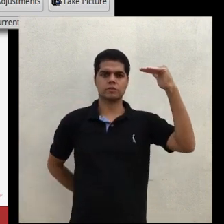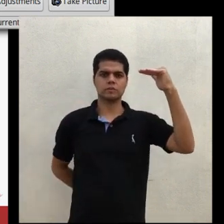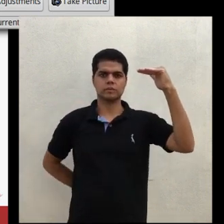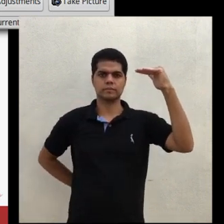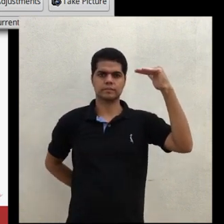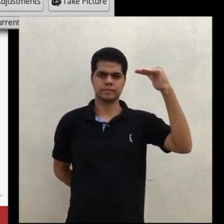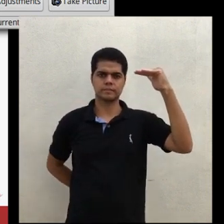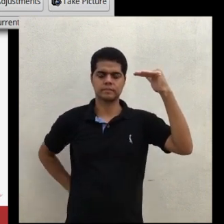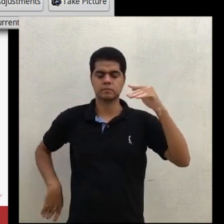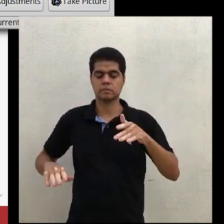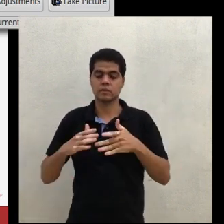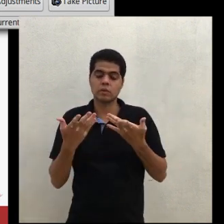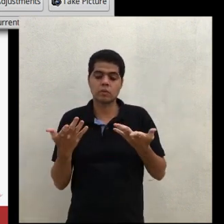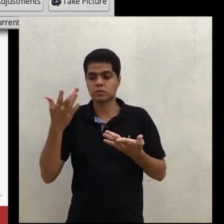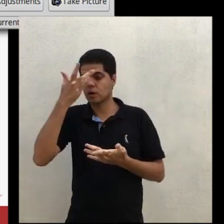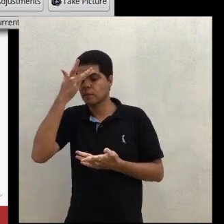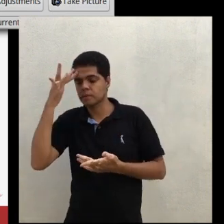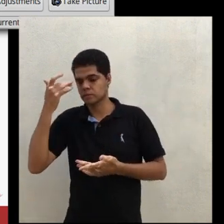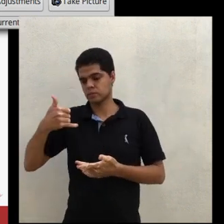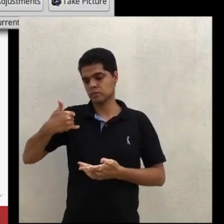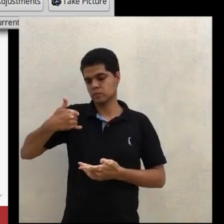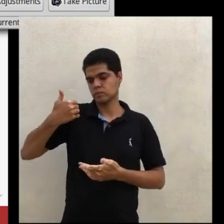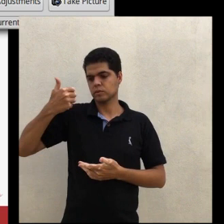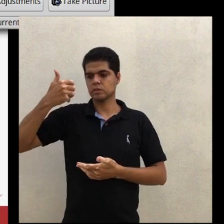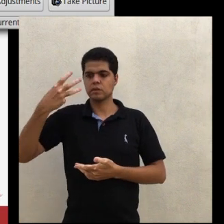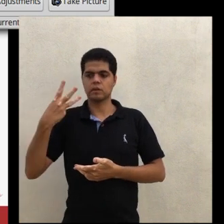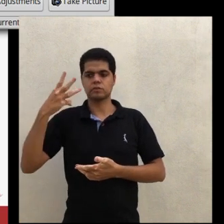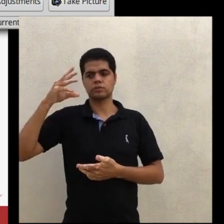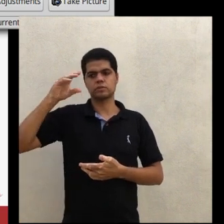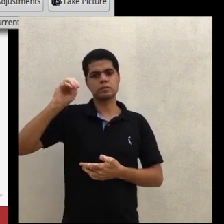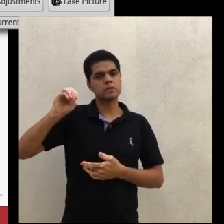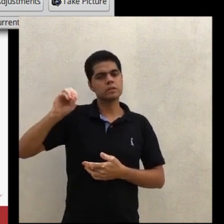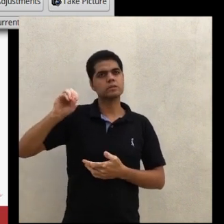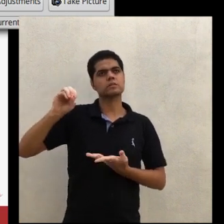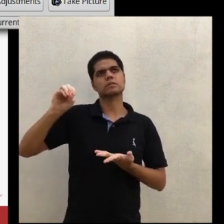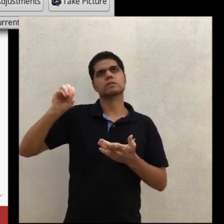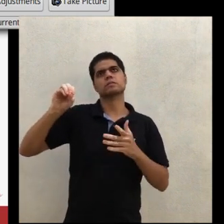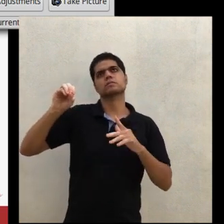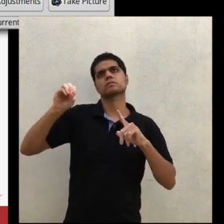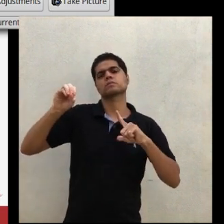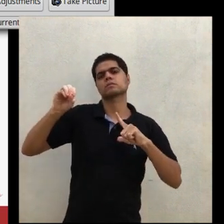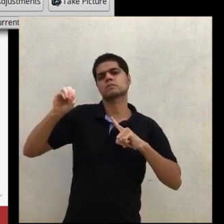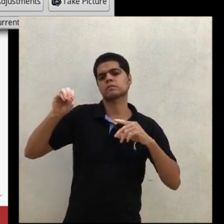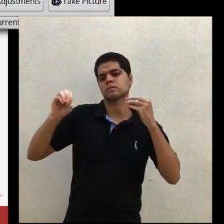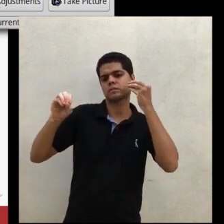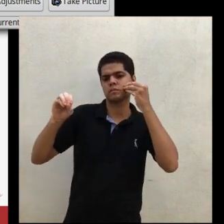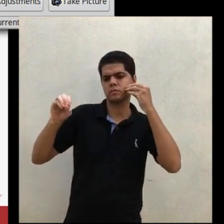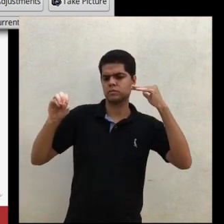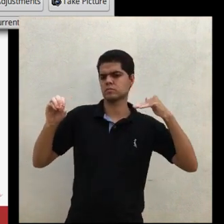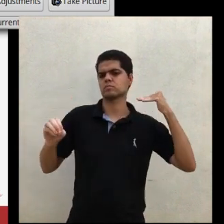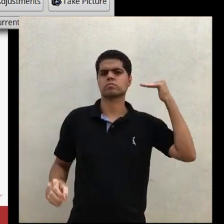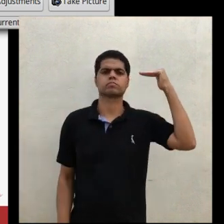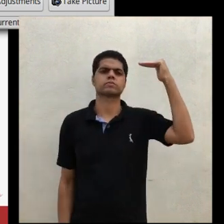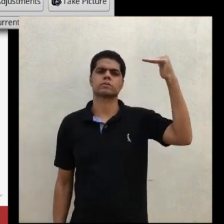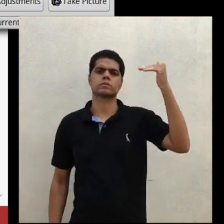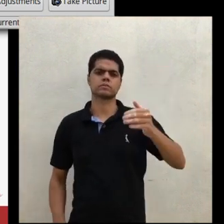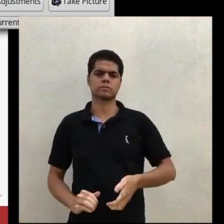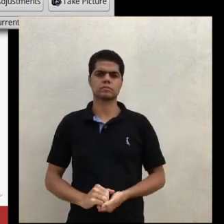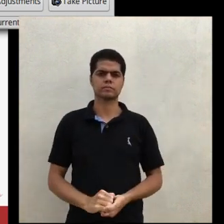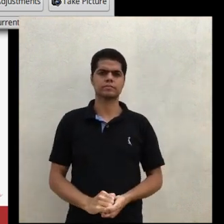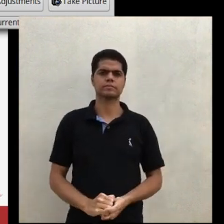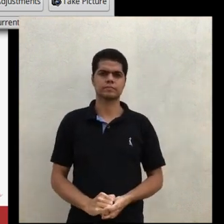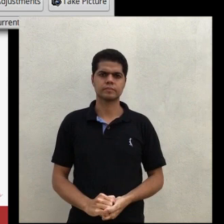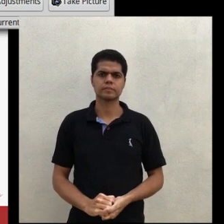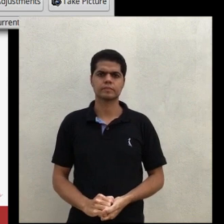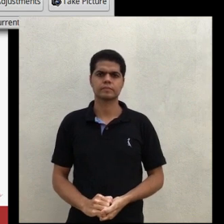a experiência profissional dele é alta. Da mesma forma que uma pessoa que com 8 anos, né, ele